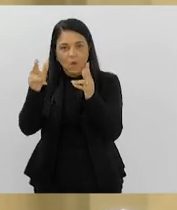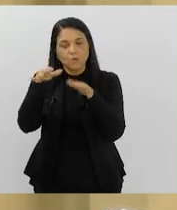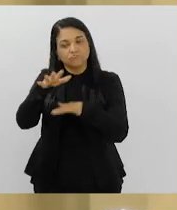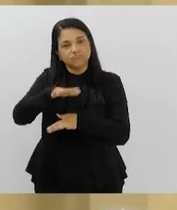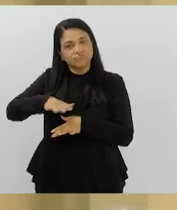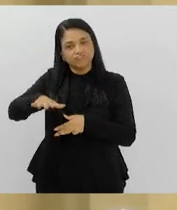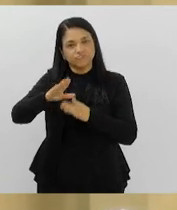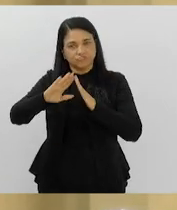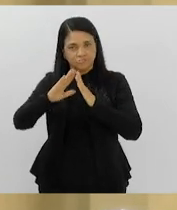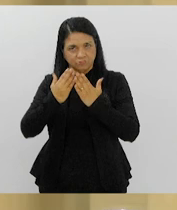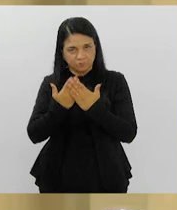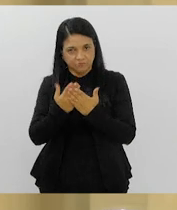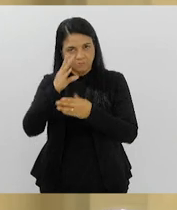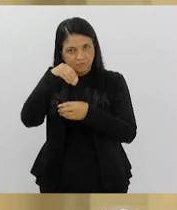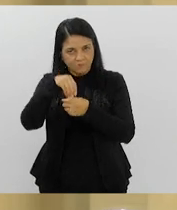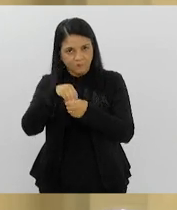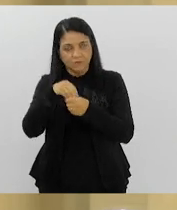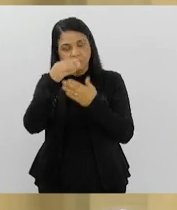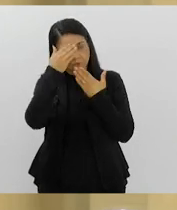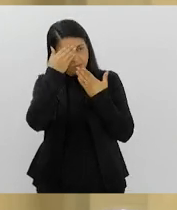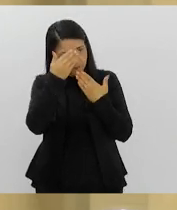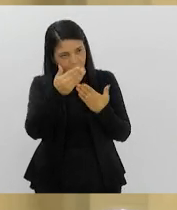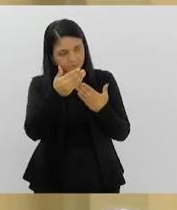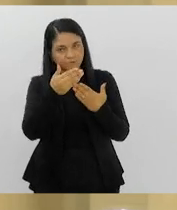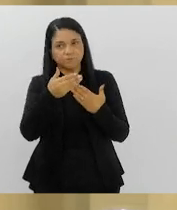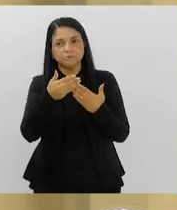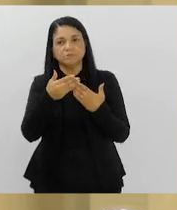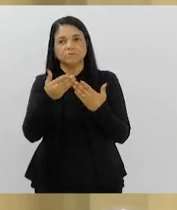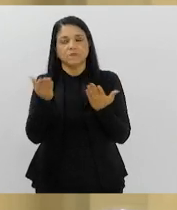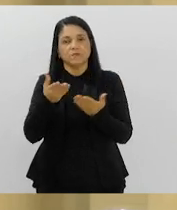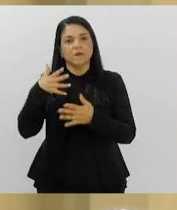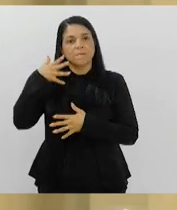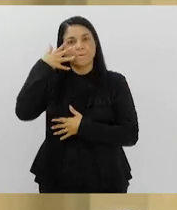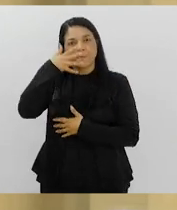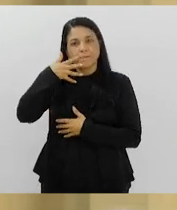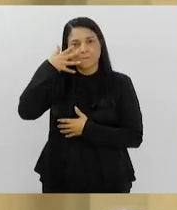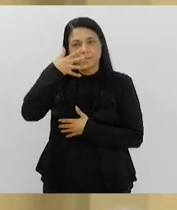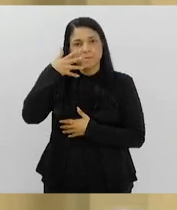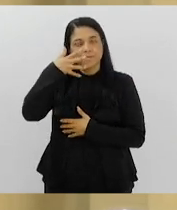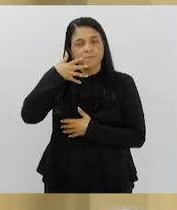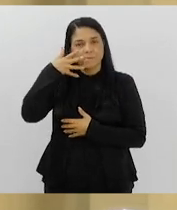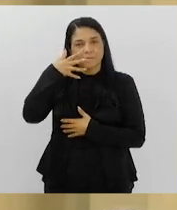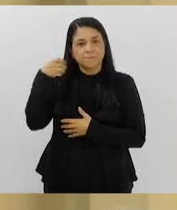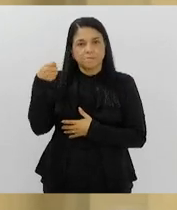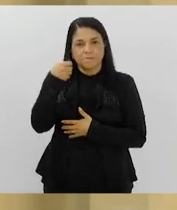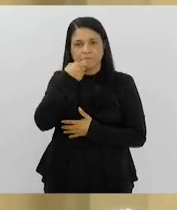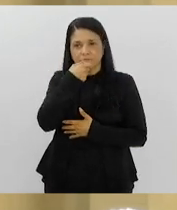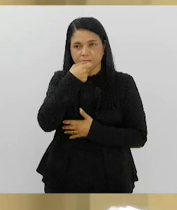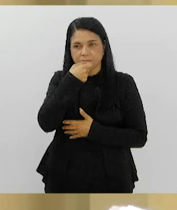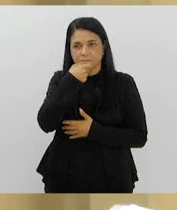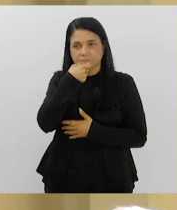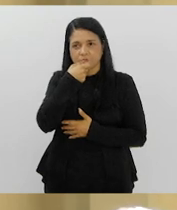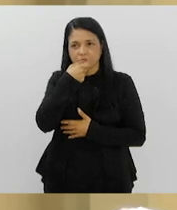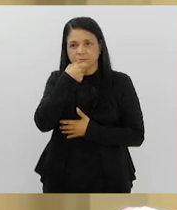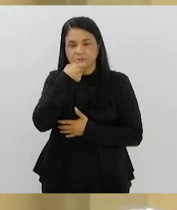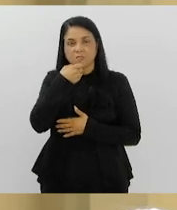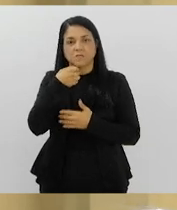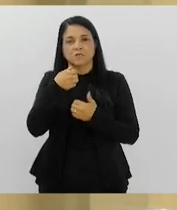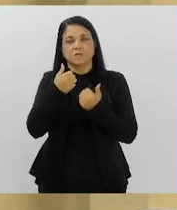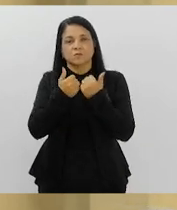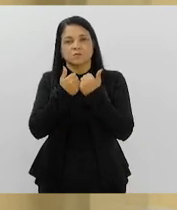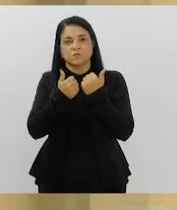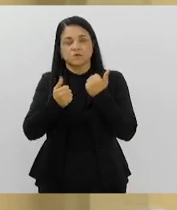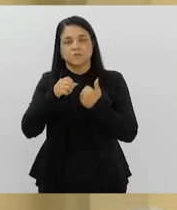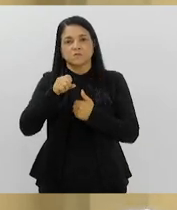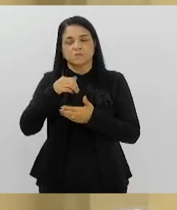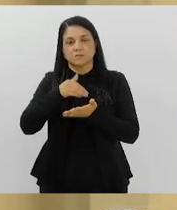territórios. Muito obrigado. Passamos, então, a palavra à palestrante Kelly Silva Senra, subsecretária de